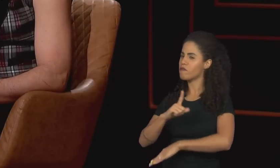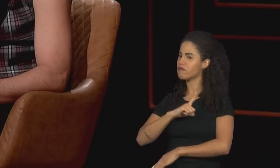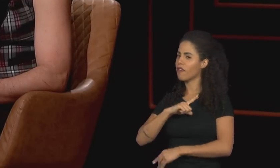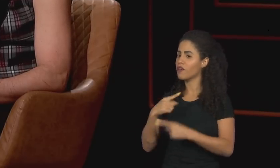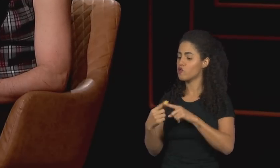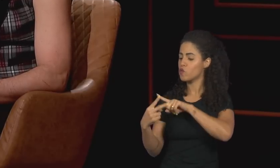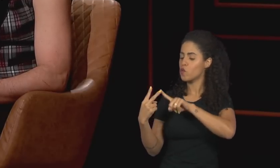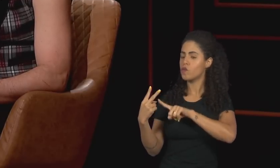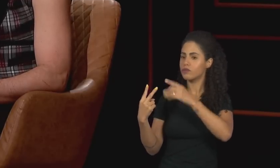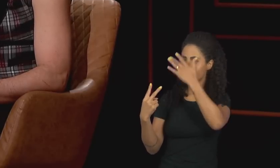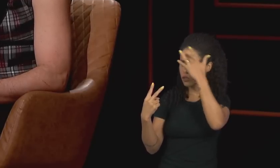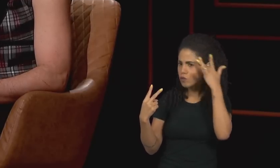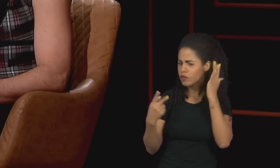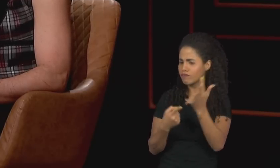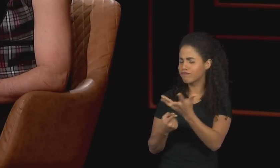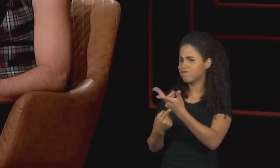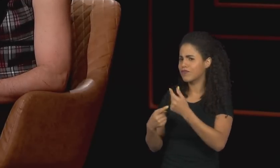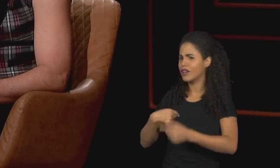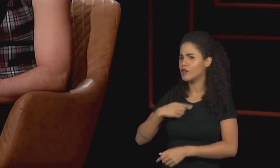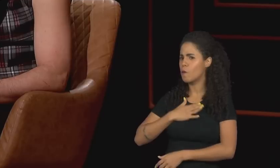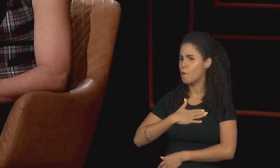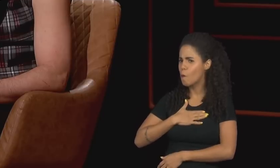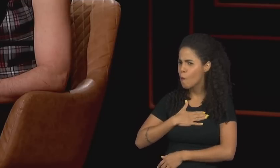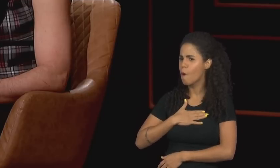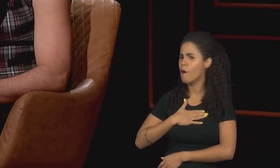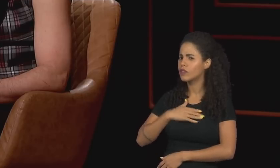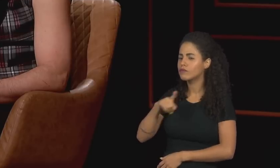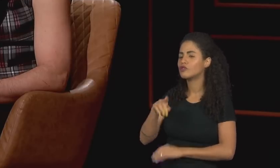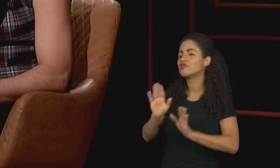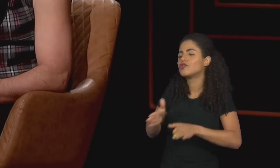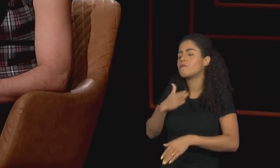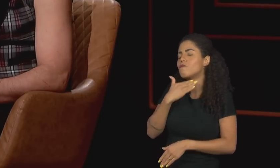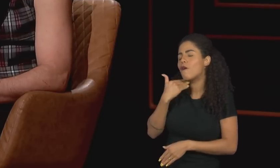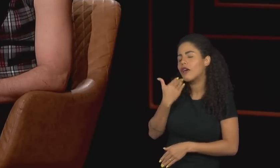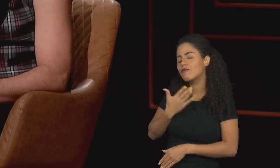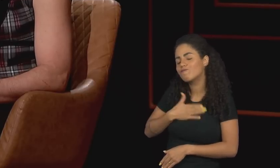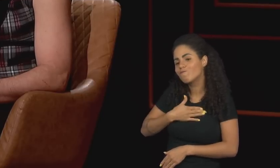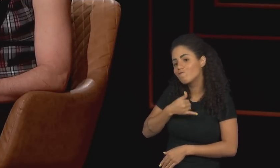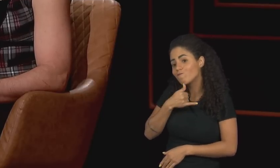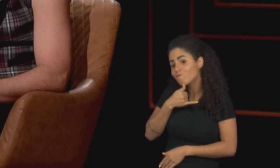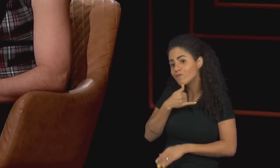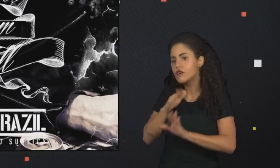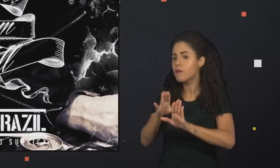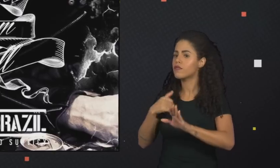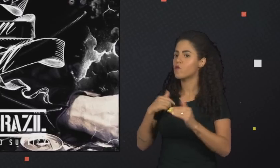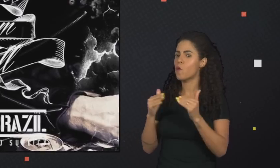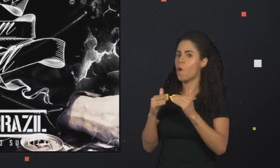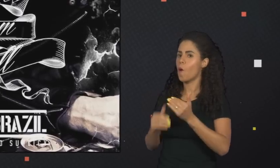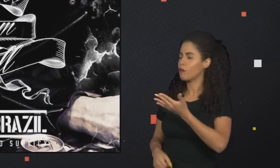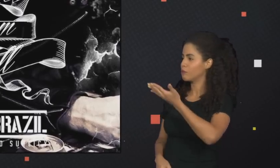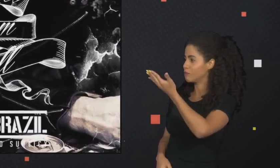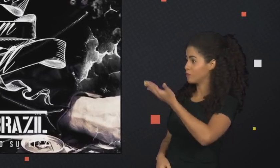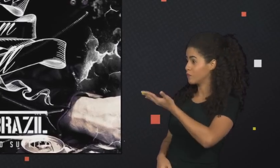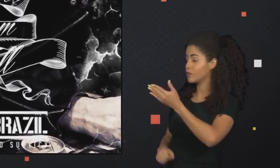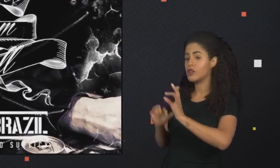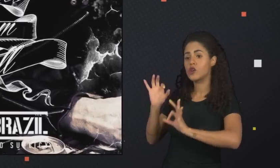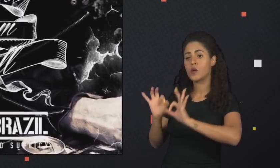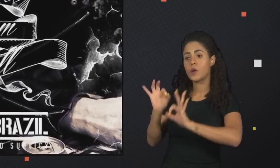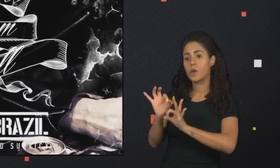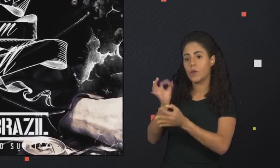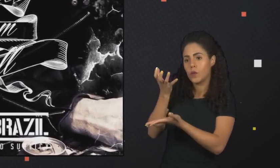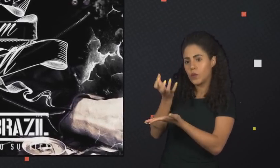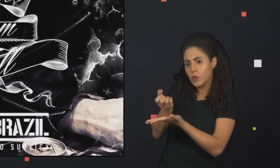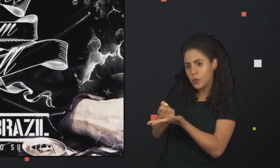dois artistas que eu amo. Então, infelizmente, os dois se foram. Mas quem falou isso foi o John Tiven, que foi produtor do nosso álbum Melodies